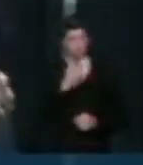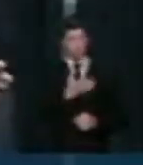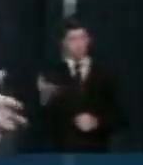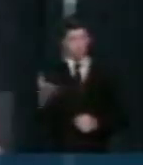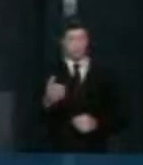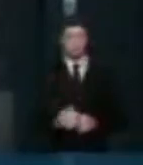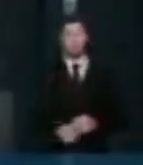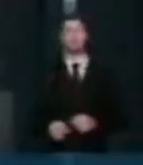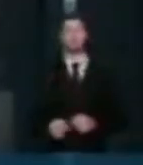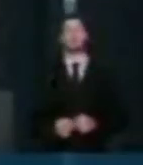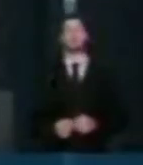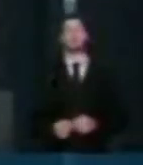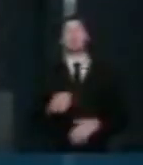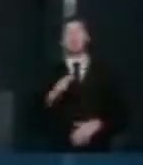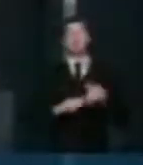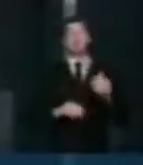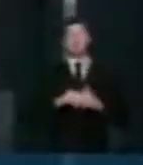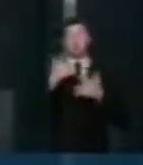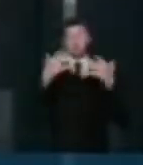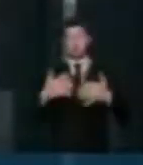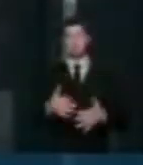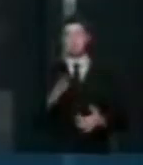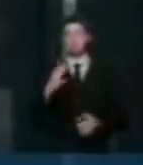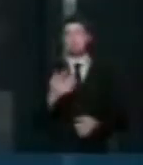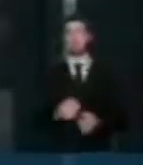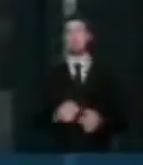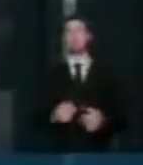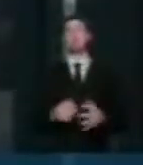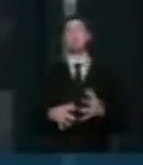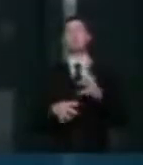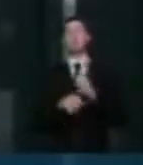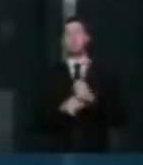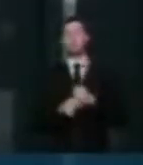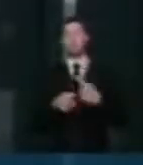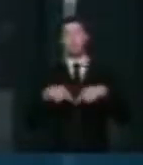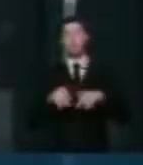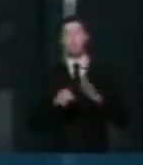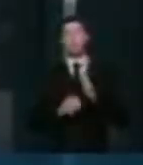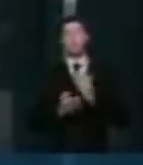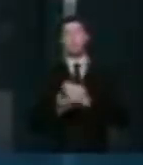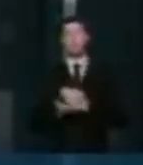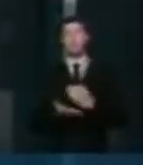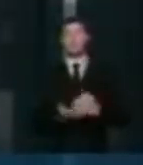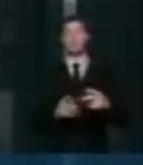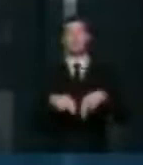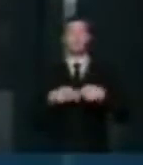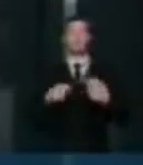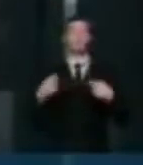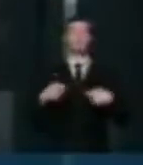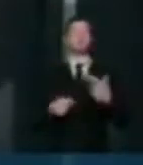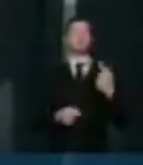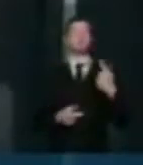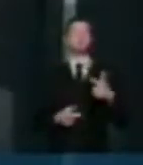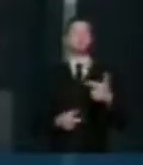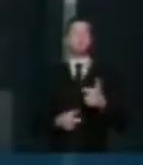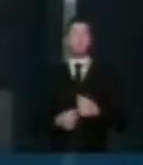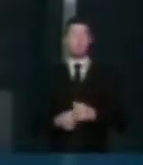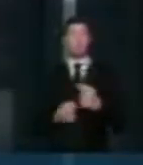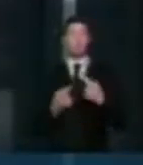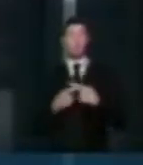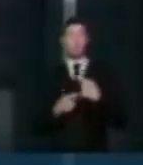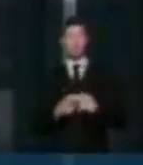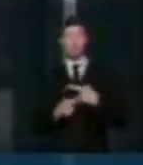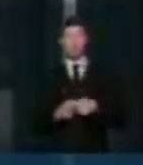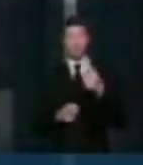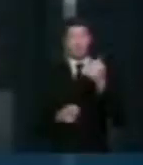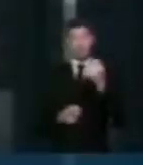segundo especialistas, emprestou pouco no primeiro trimestre deste ano por simples falta de demanda, uma vez que recursos para